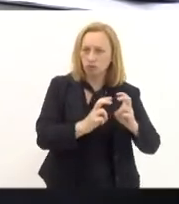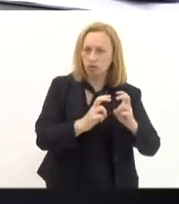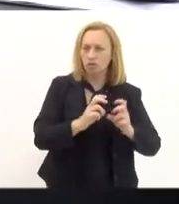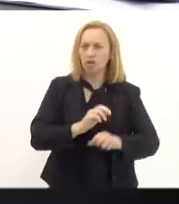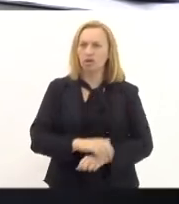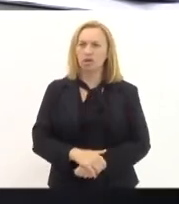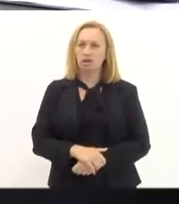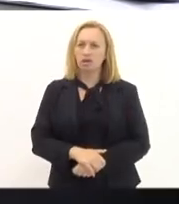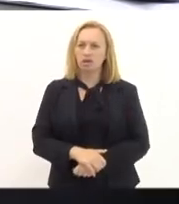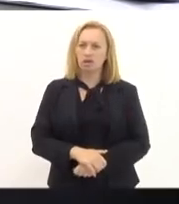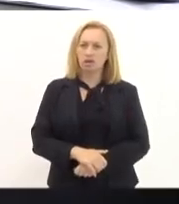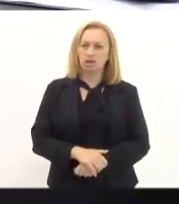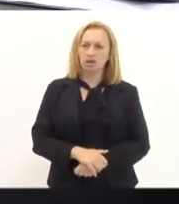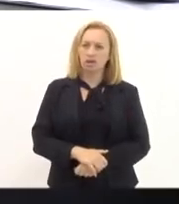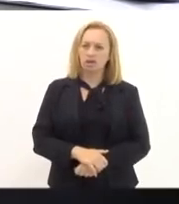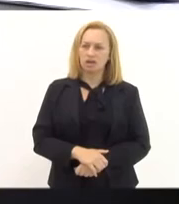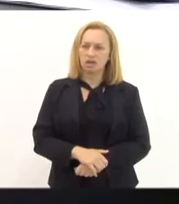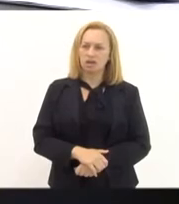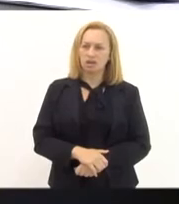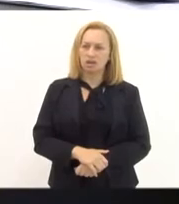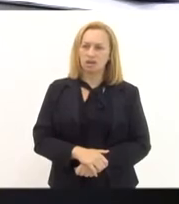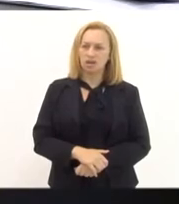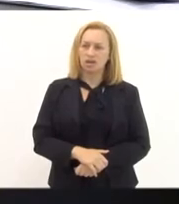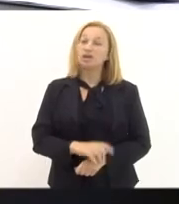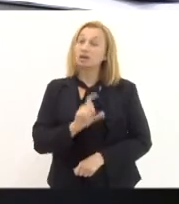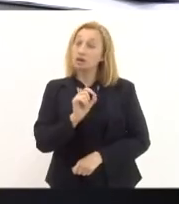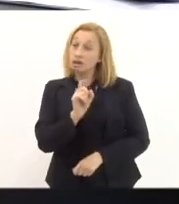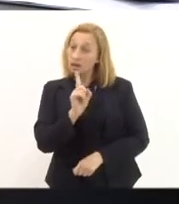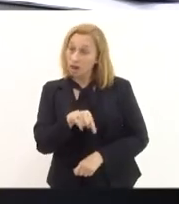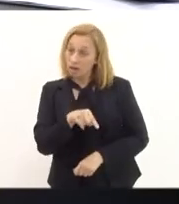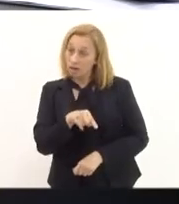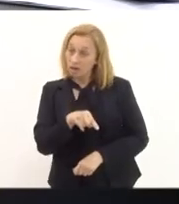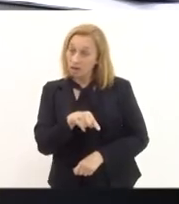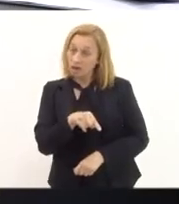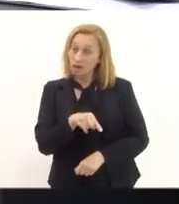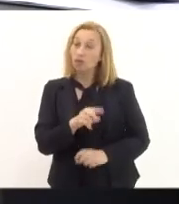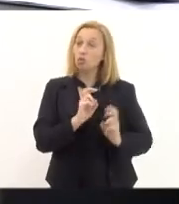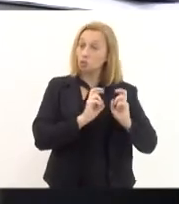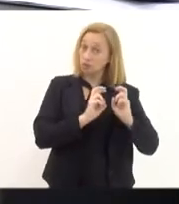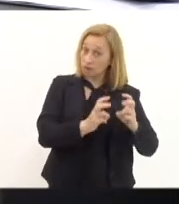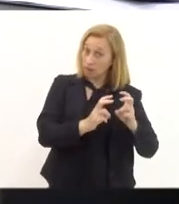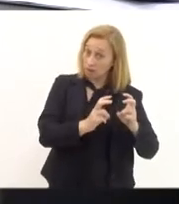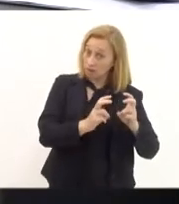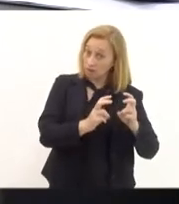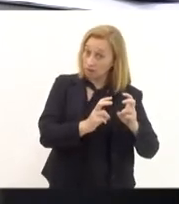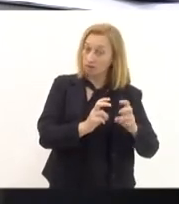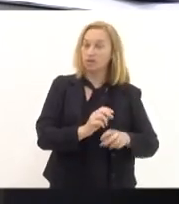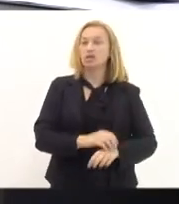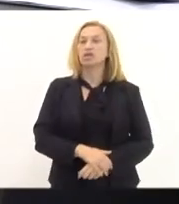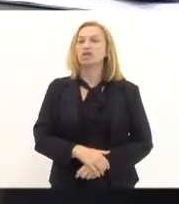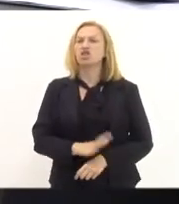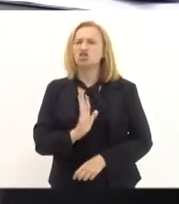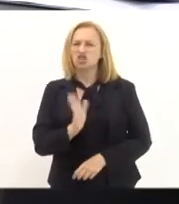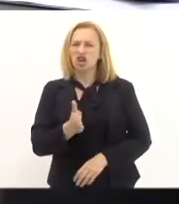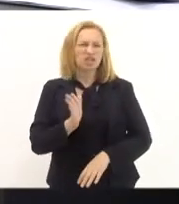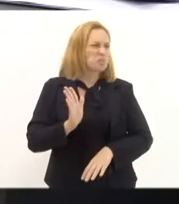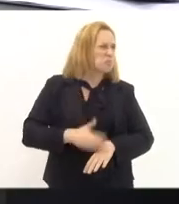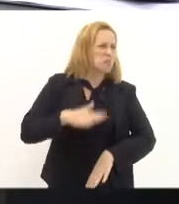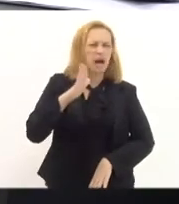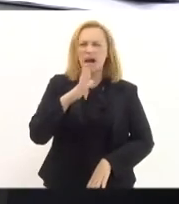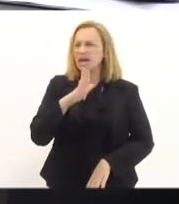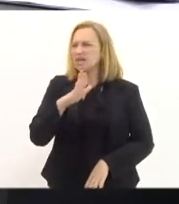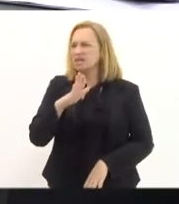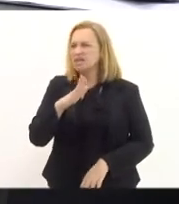da envergadura que é o modal do trem que já transportou mais de